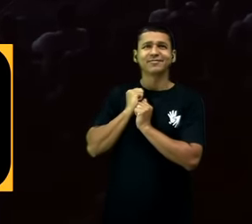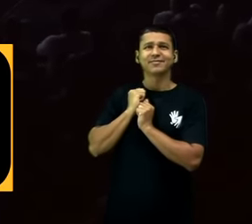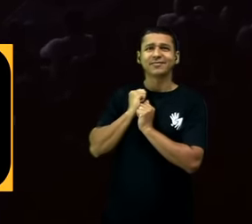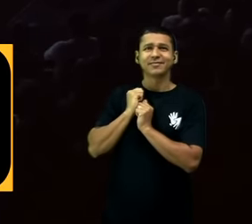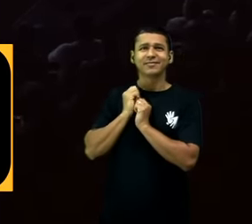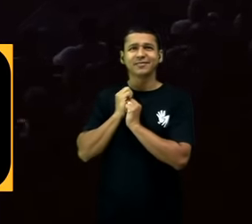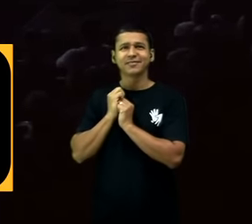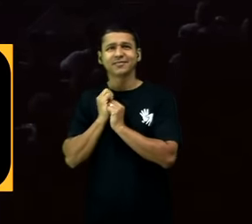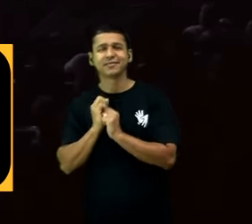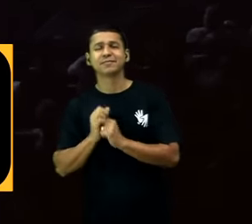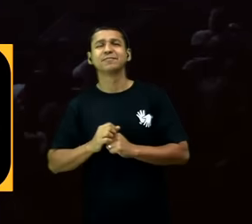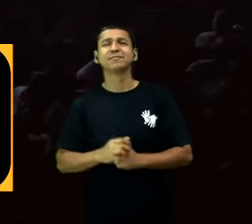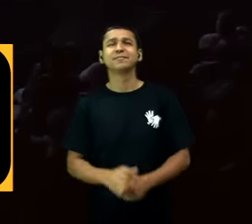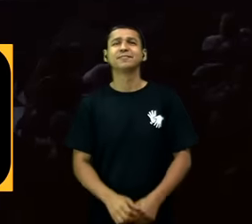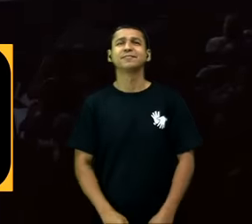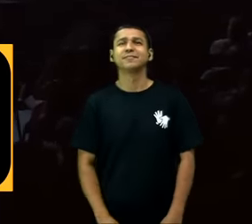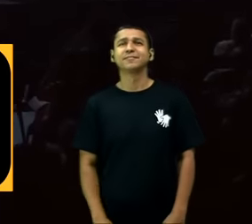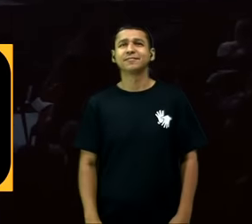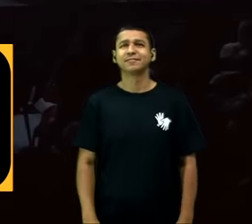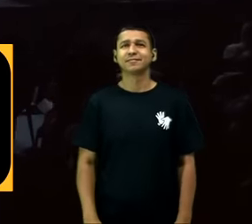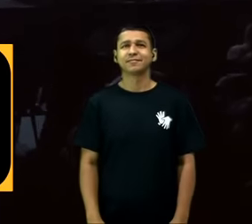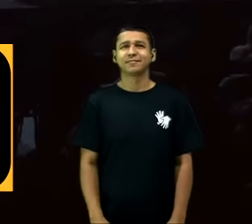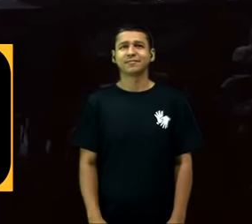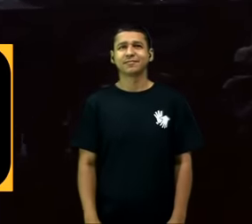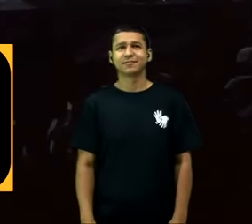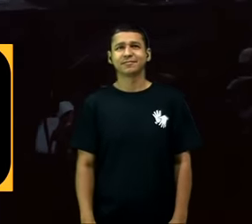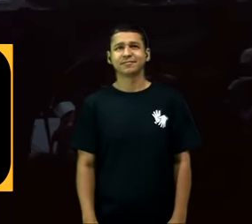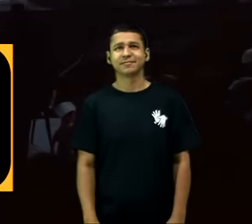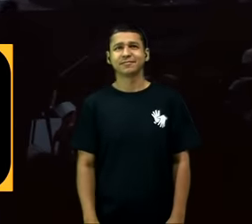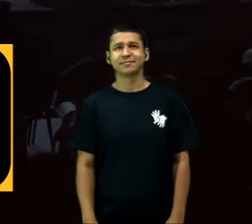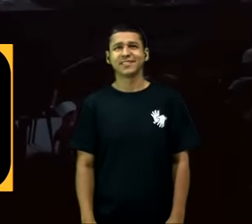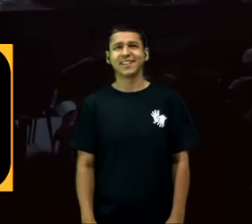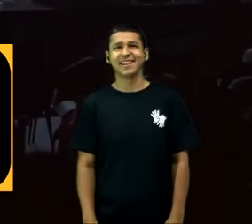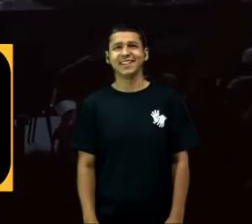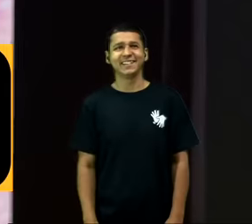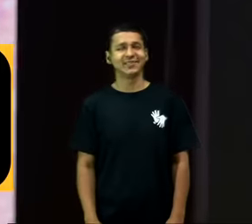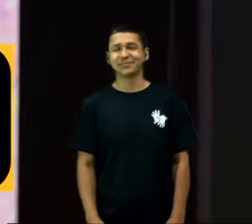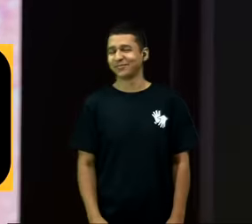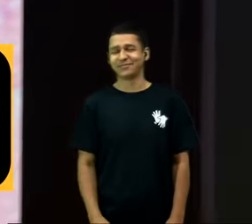Isso. Pegou a lenha, pegou o holocausto,